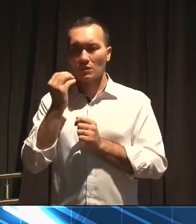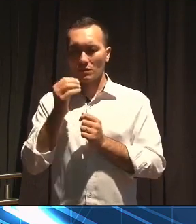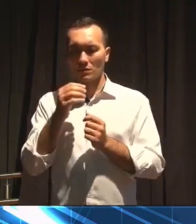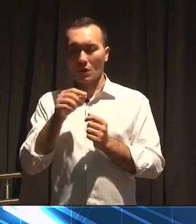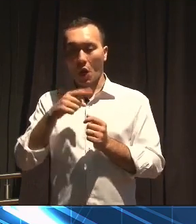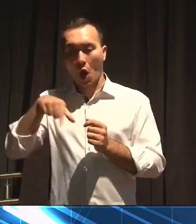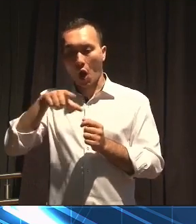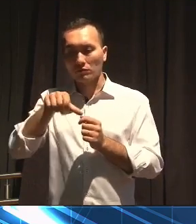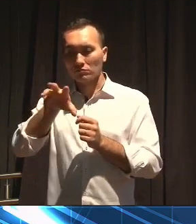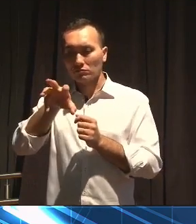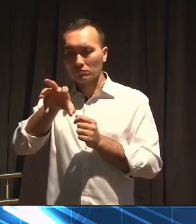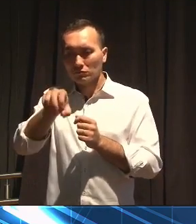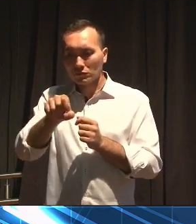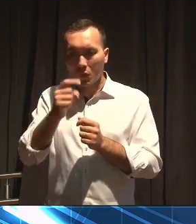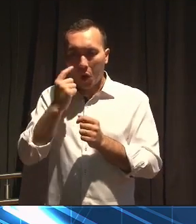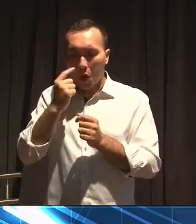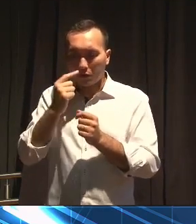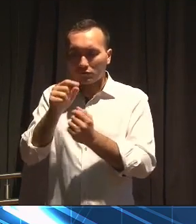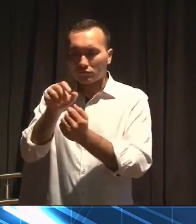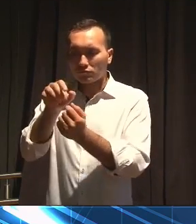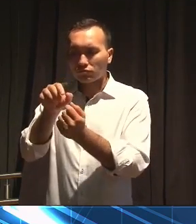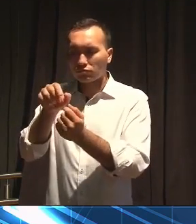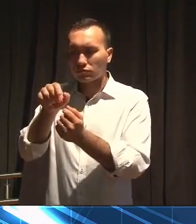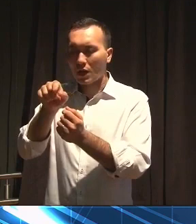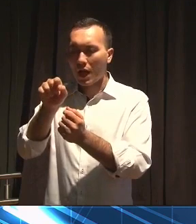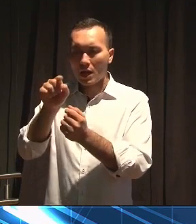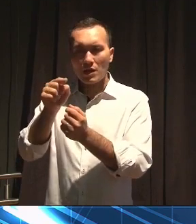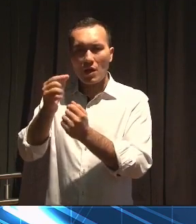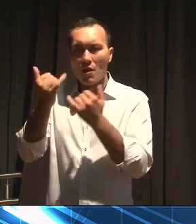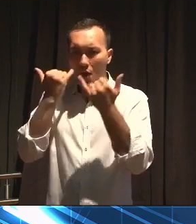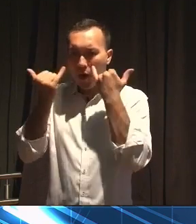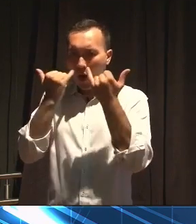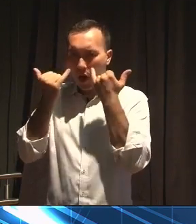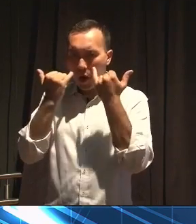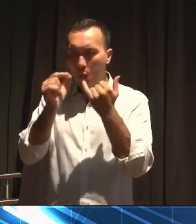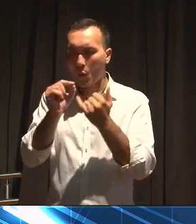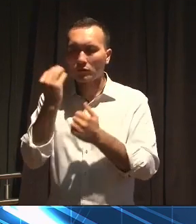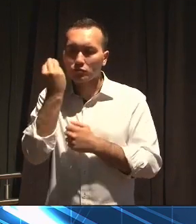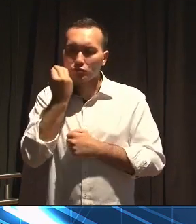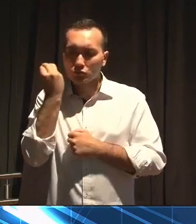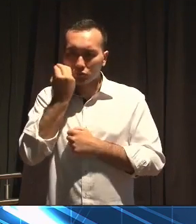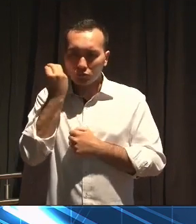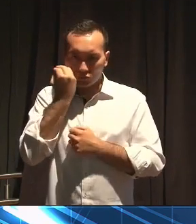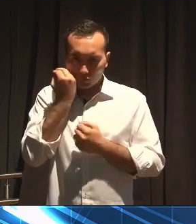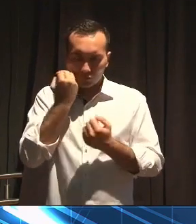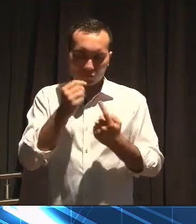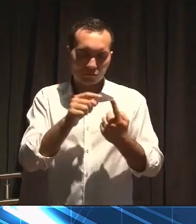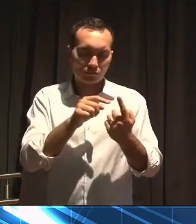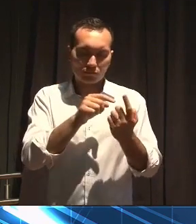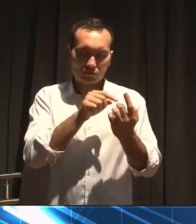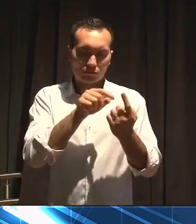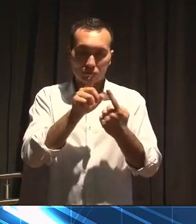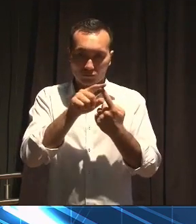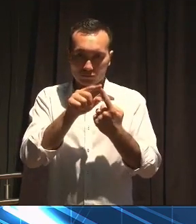uma oferta por um cliente, que com a na parte de recursos é o que mais consome.